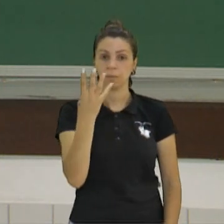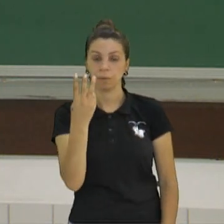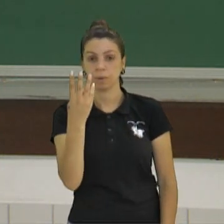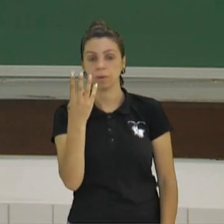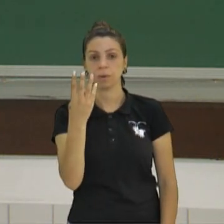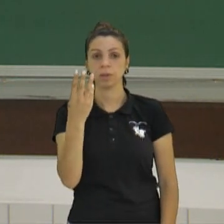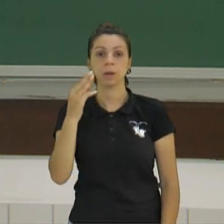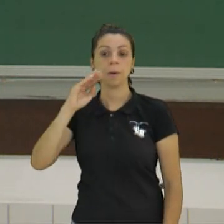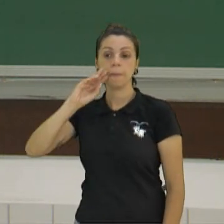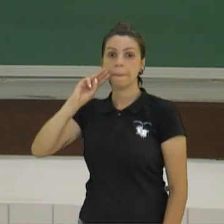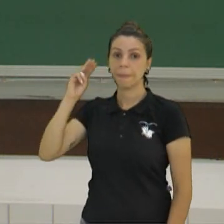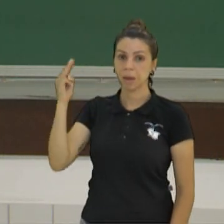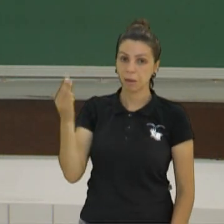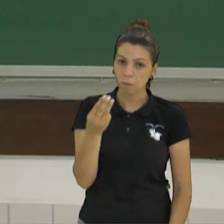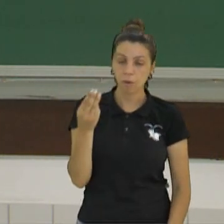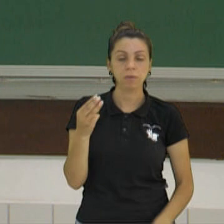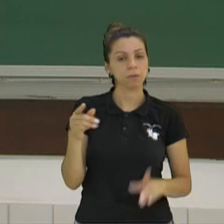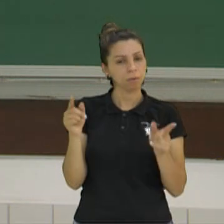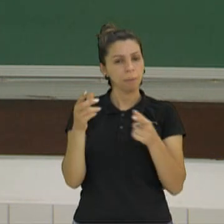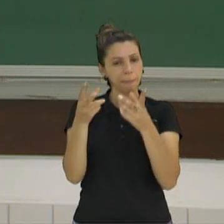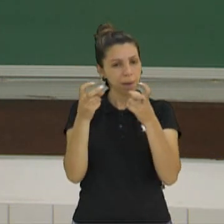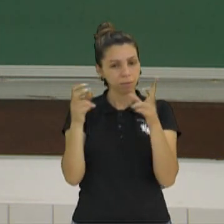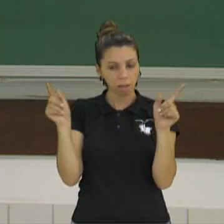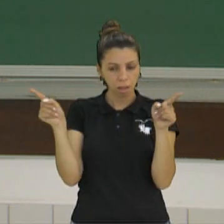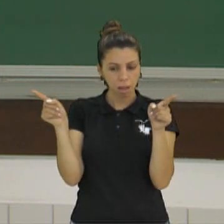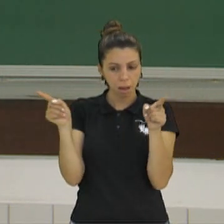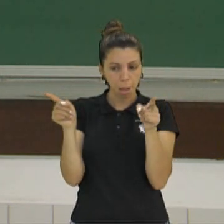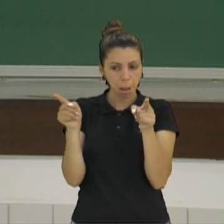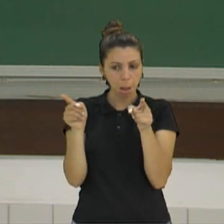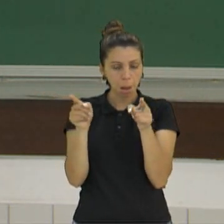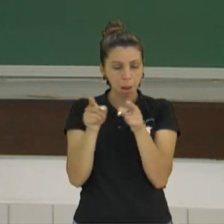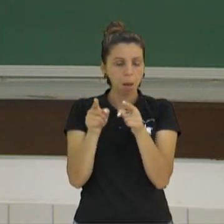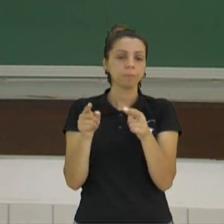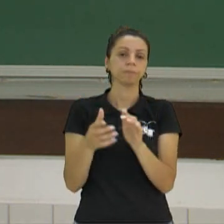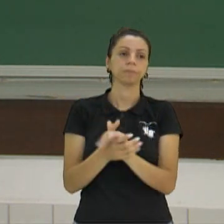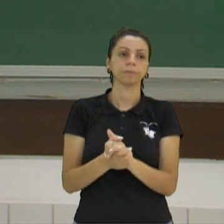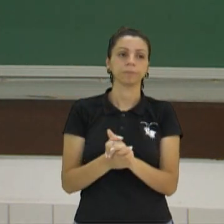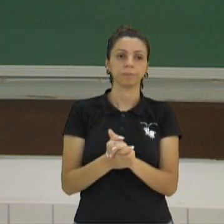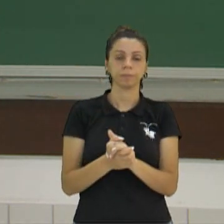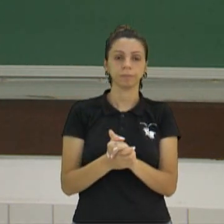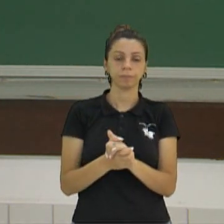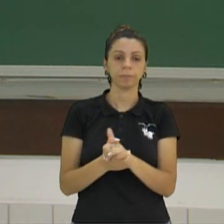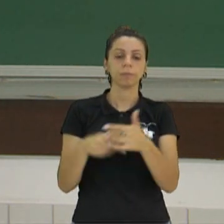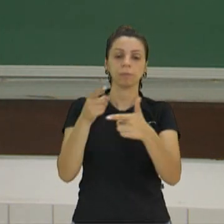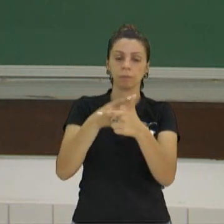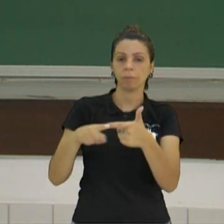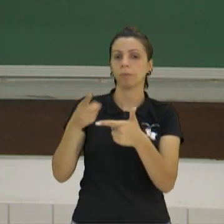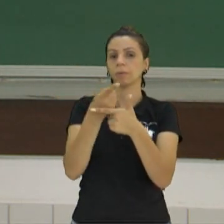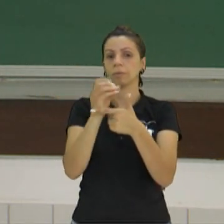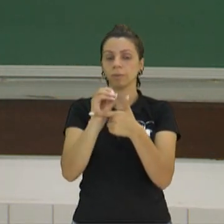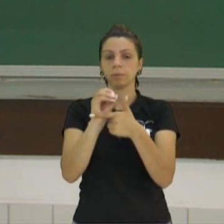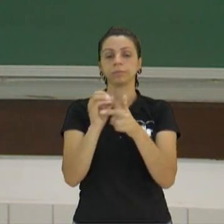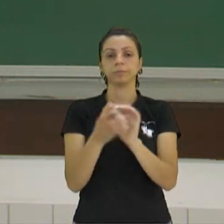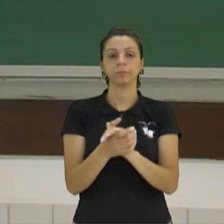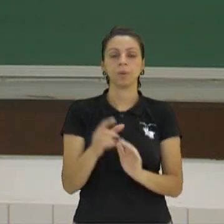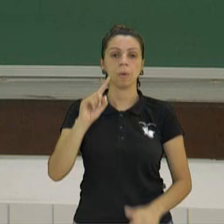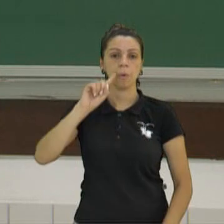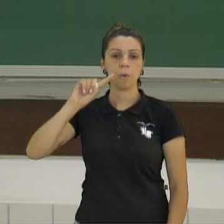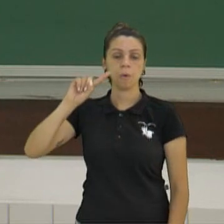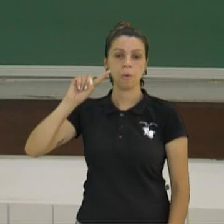14.300.000. Você está vendo que o número está diminuindo de tamanho? Vamos continuar dividindo por 10. Dividir por 10 de novo,